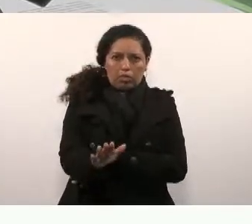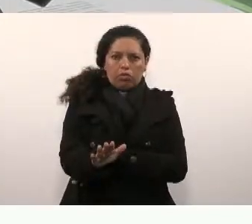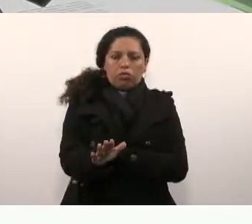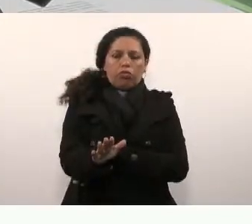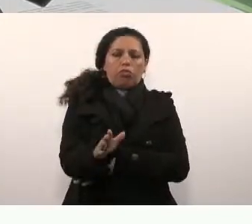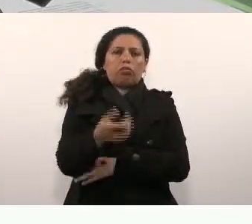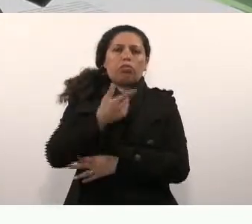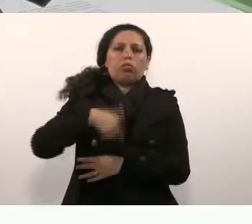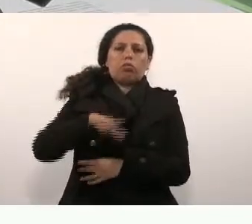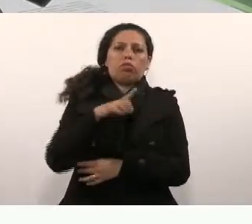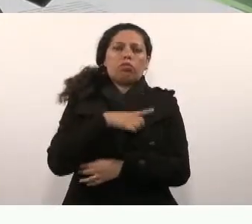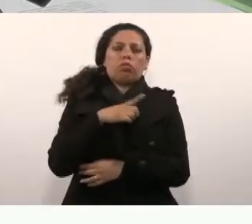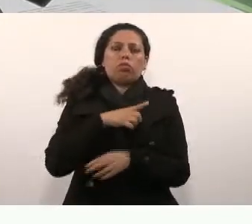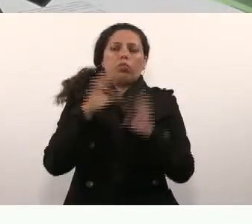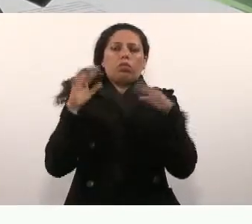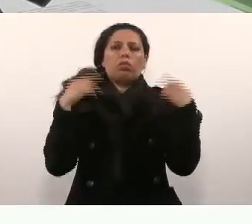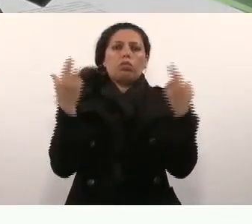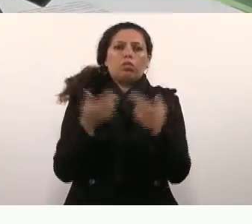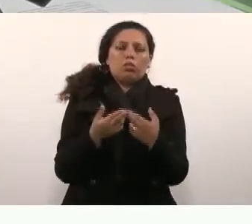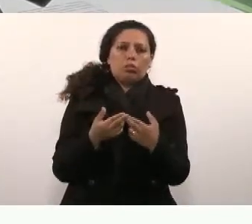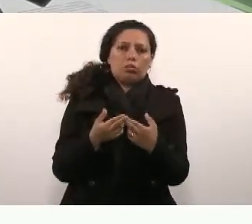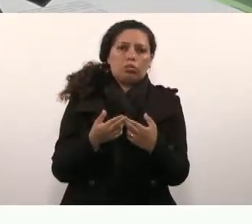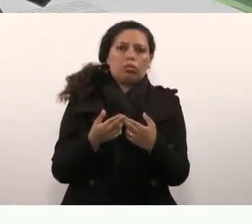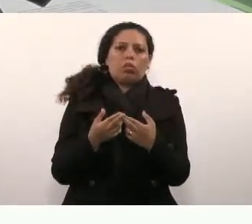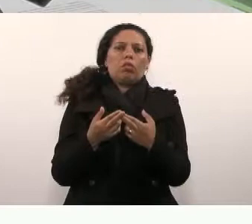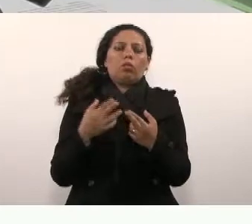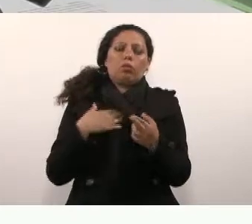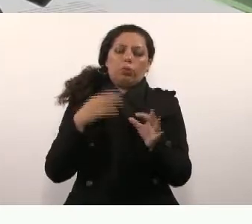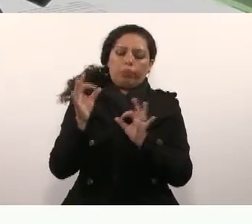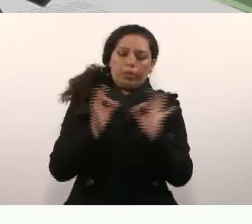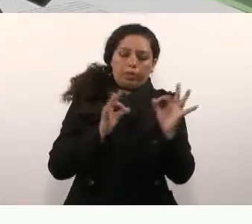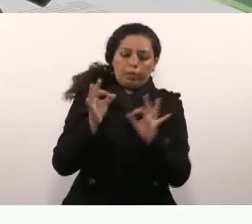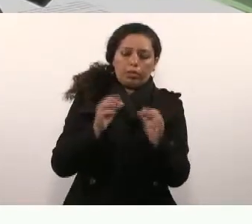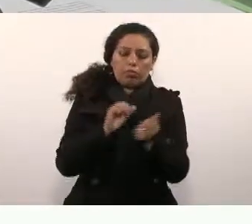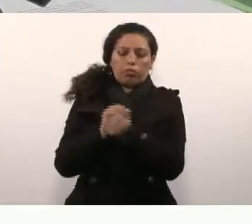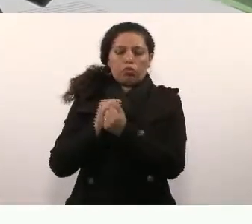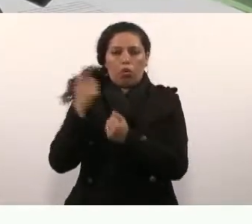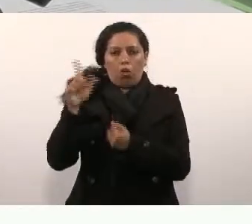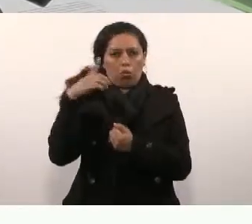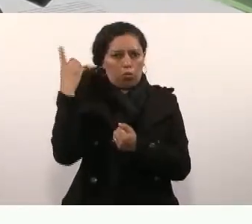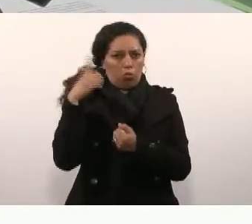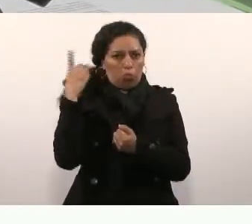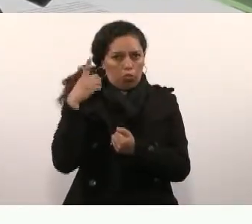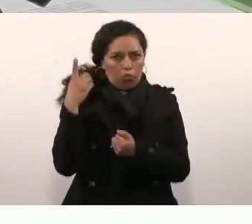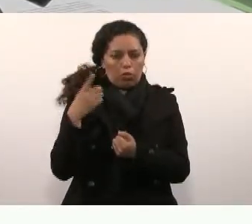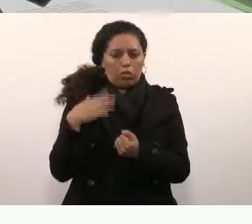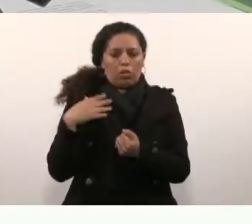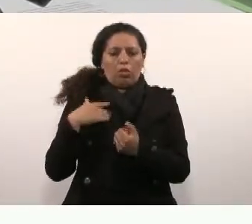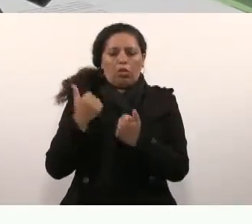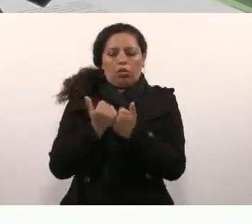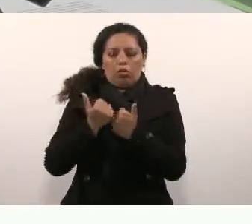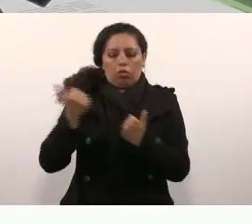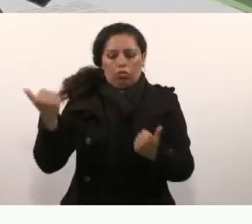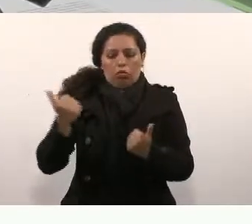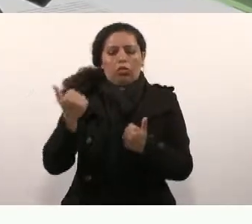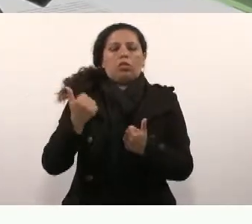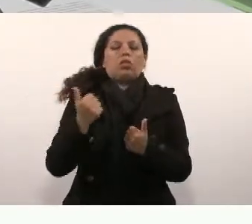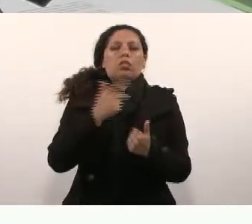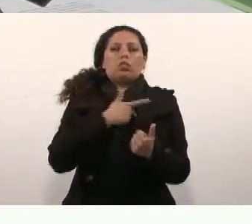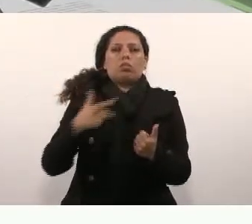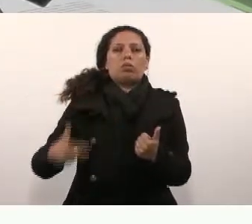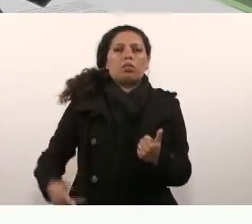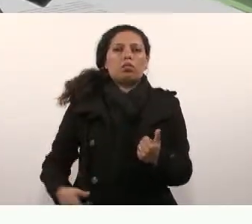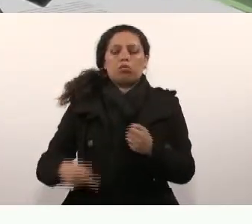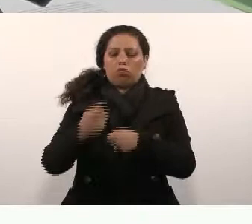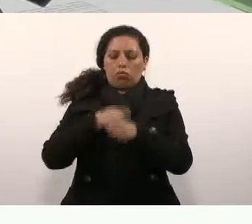e eu articulei essa reunião, outros deputados estavam presentes, mas como vice-presidente da Comissão de Economia, o André me sugeriu